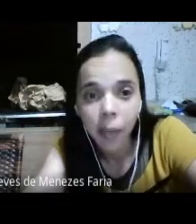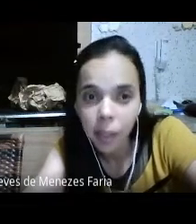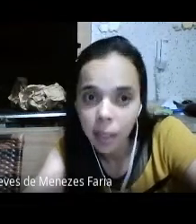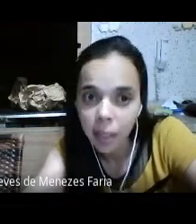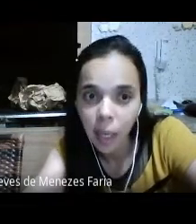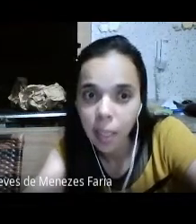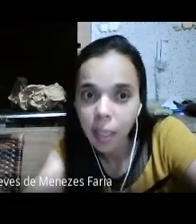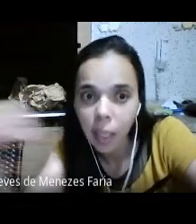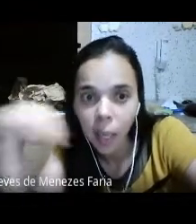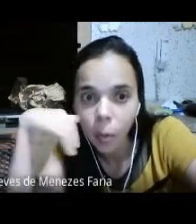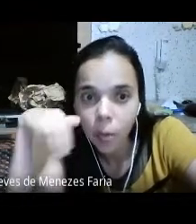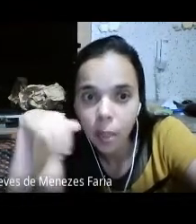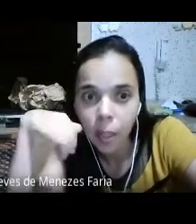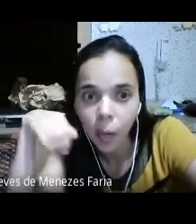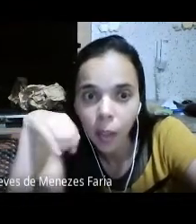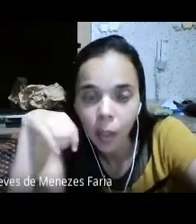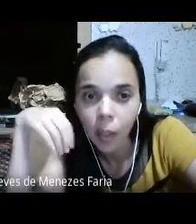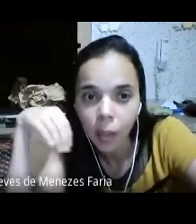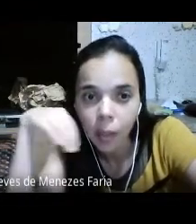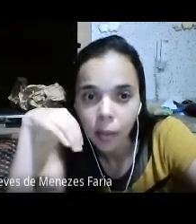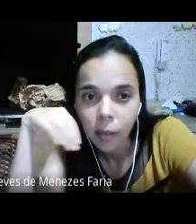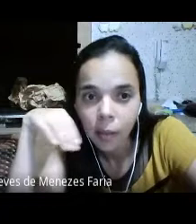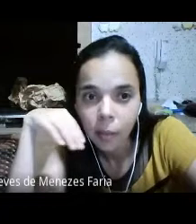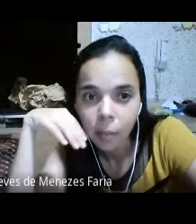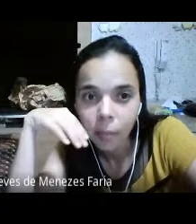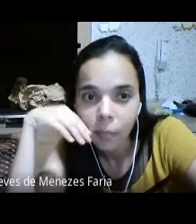expressão é de tristeza, né? Algum sinal que